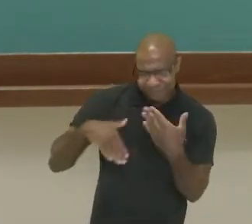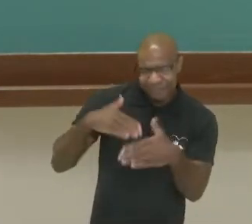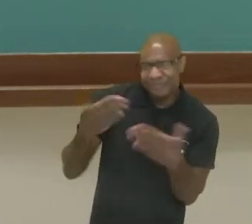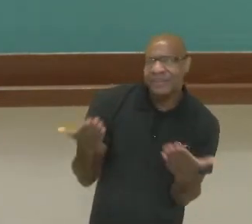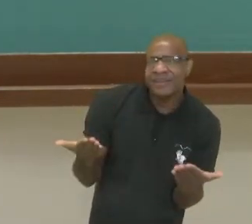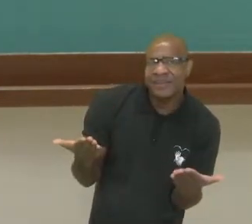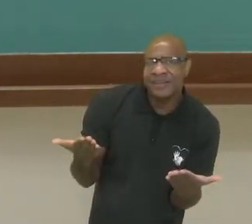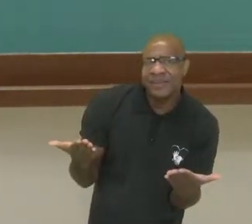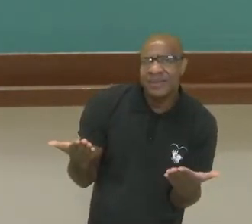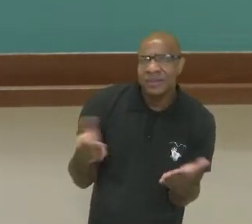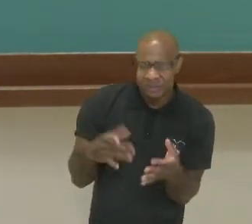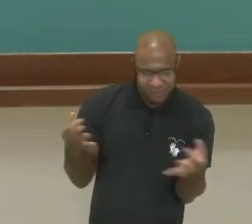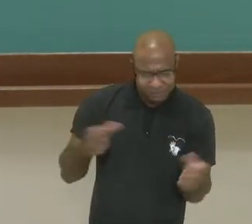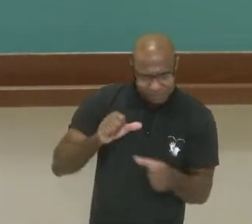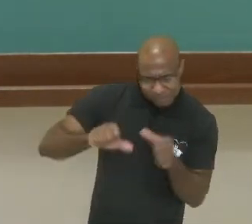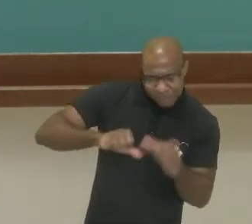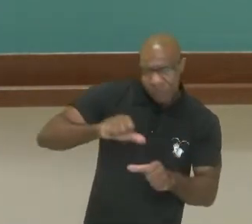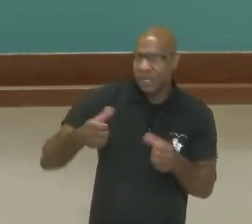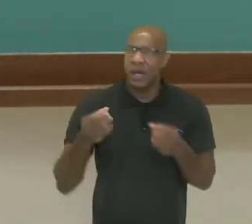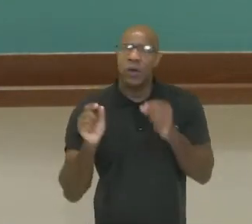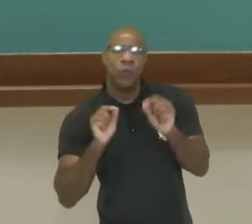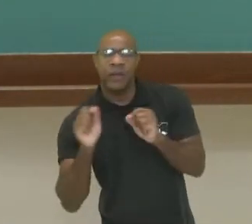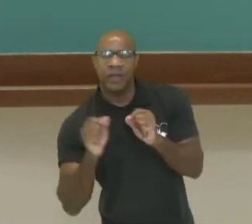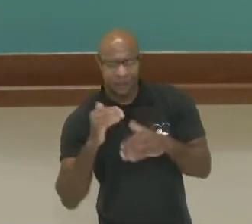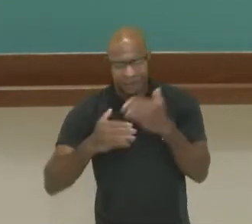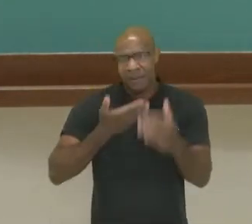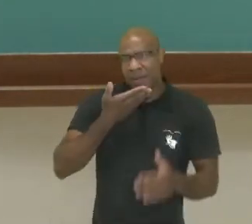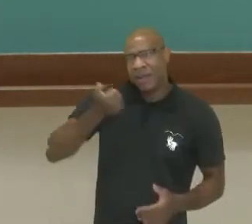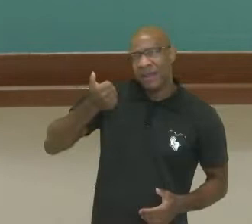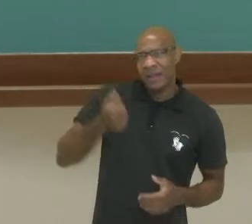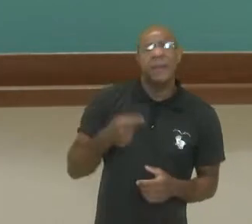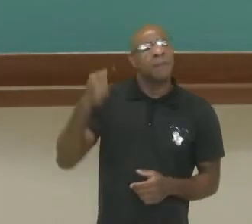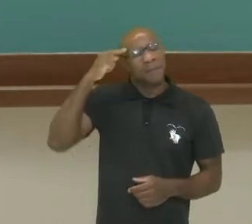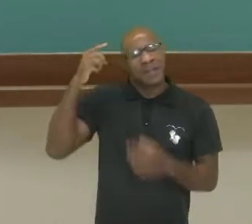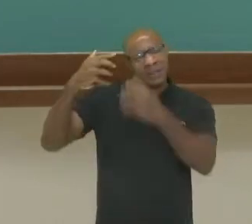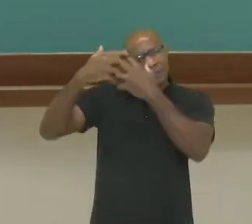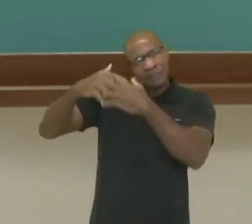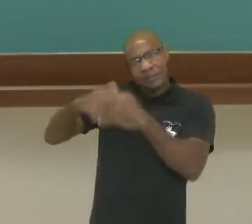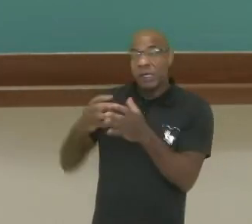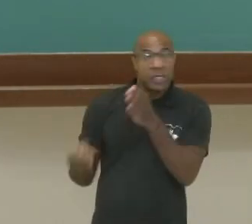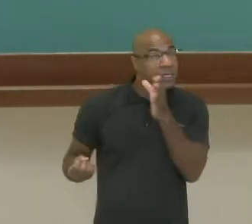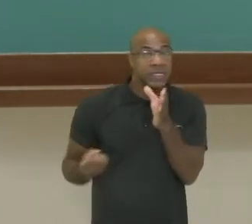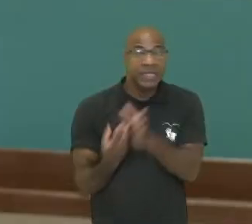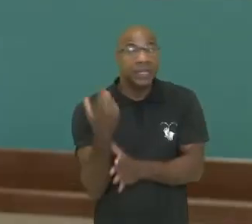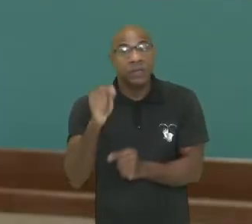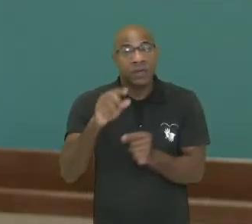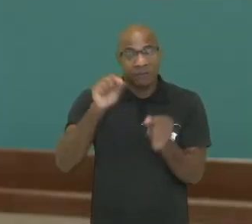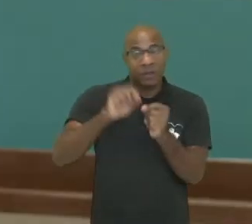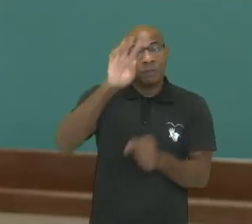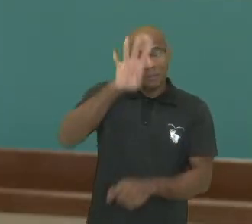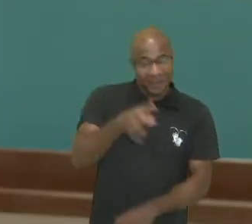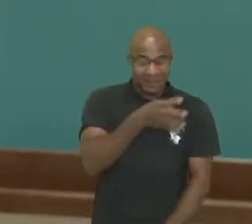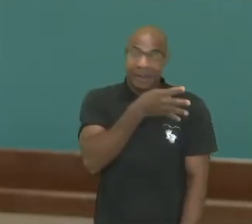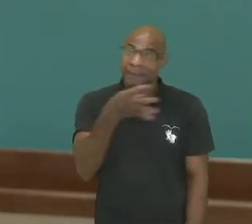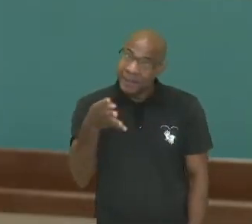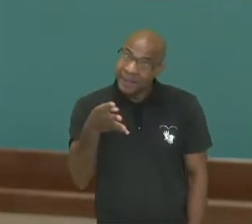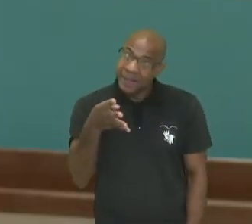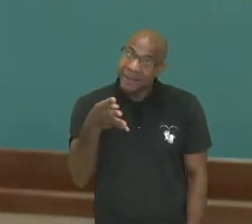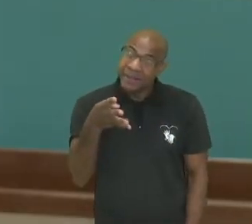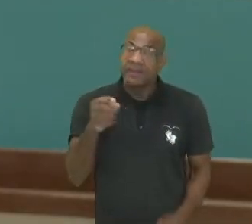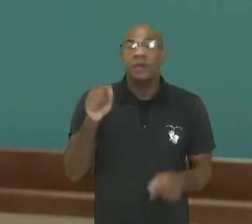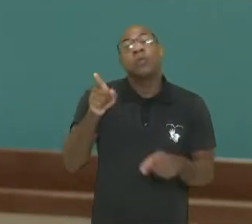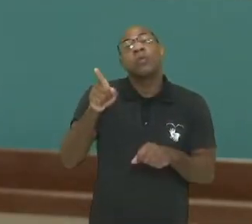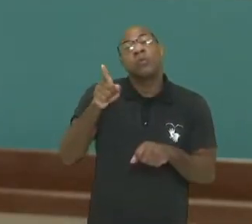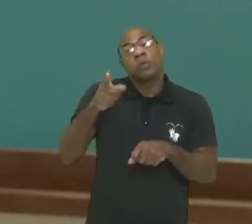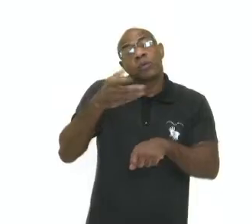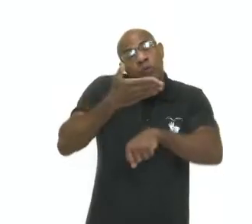seja, aperfeiçoado? Reflita sobre isso e crie uma tabela de hábitos com